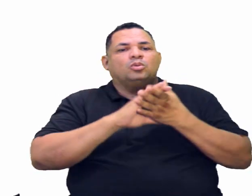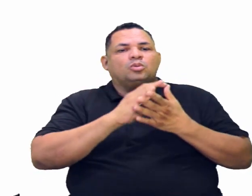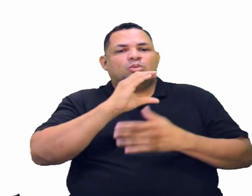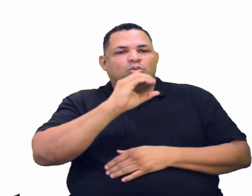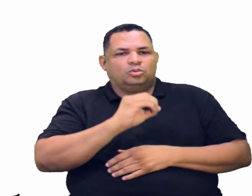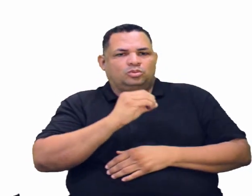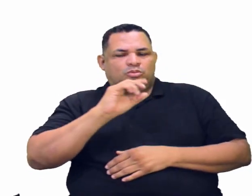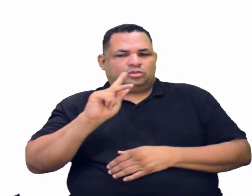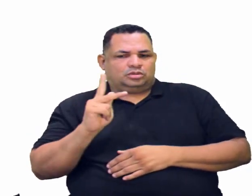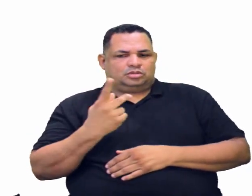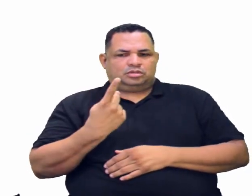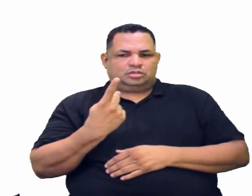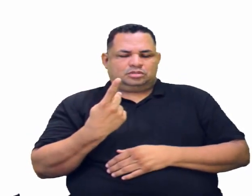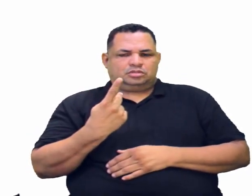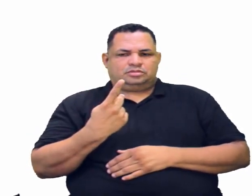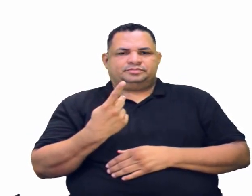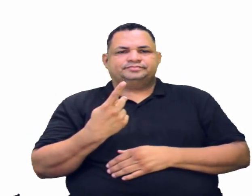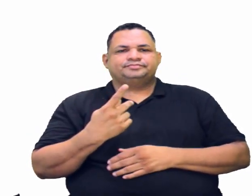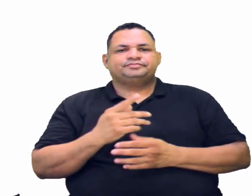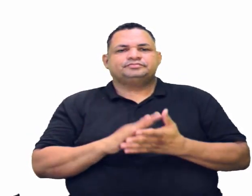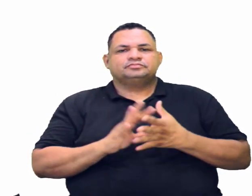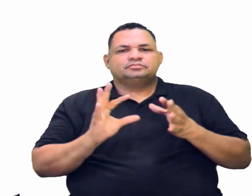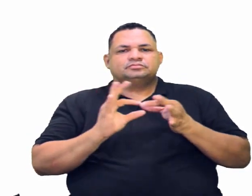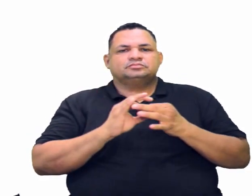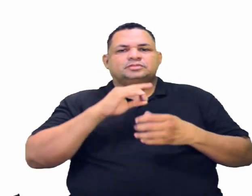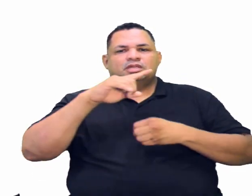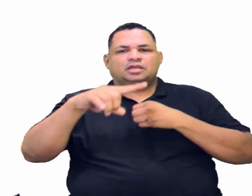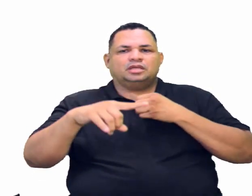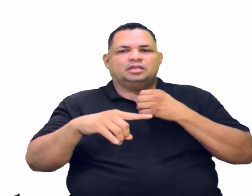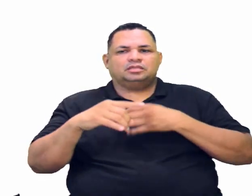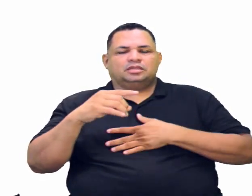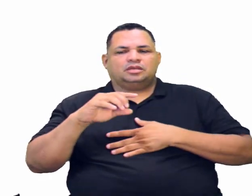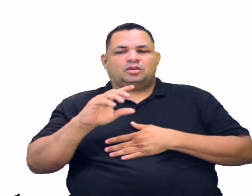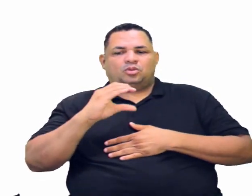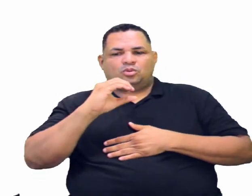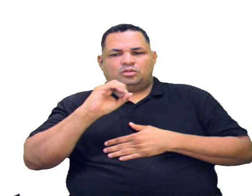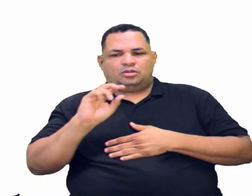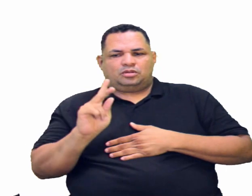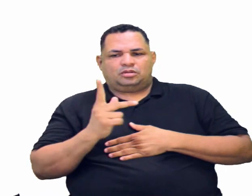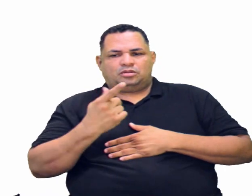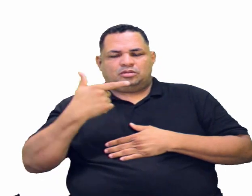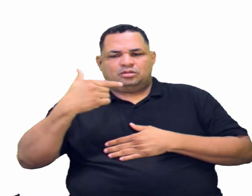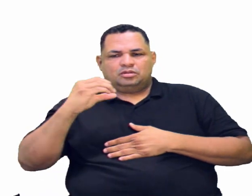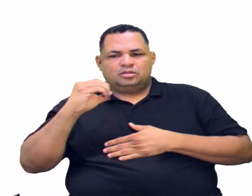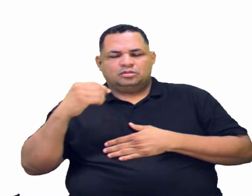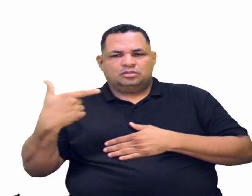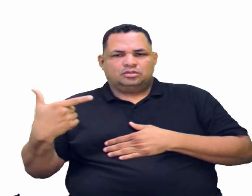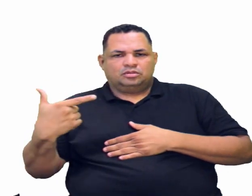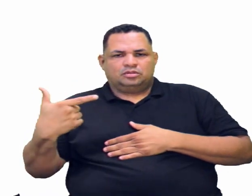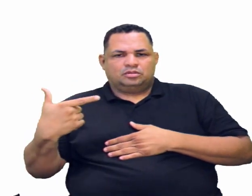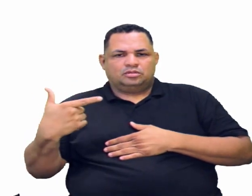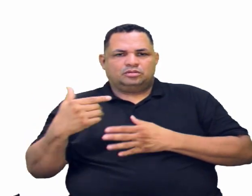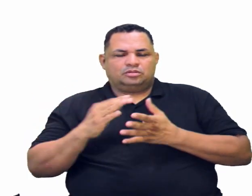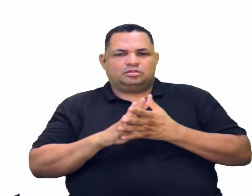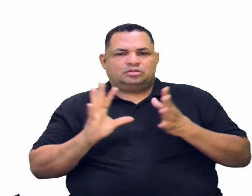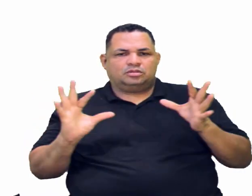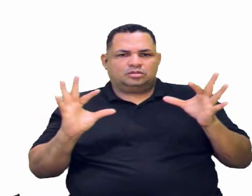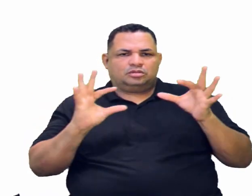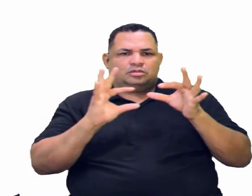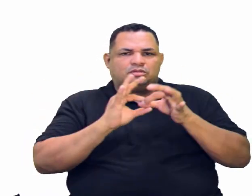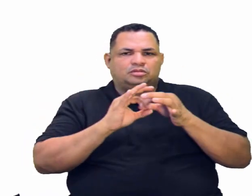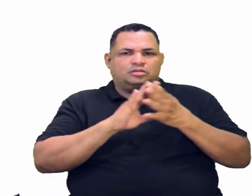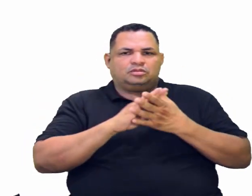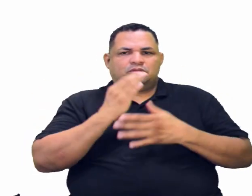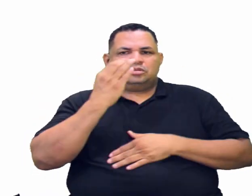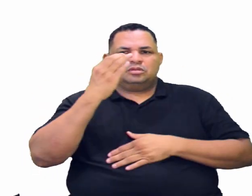a hidroxila, oxigênio ligado ao hidrogênio. E esse oxigênio, essa hidroxila, vai se ligar a